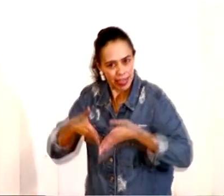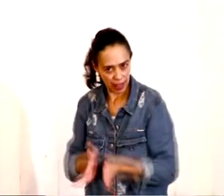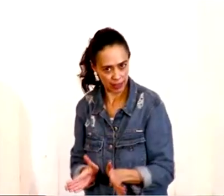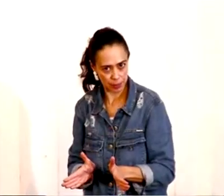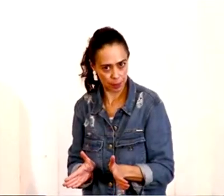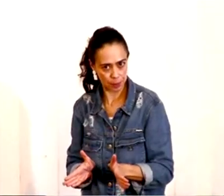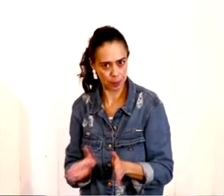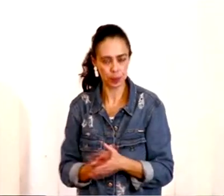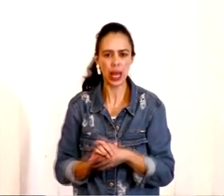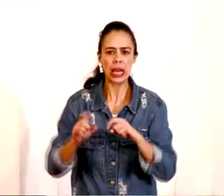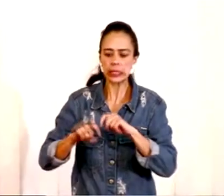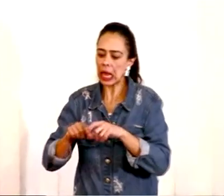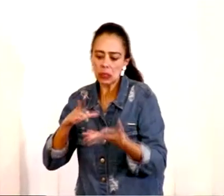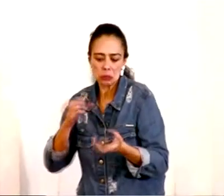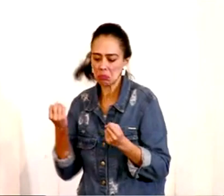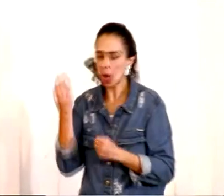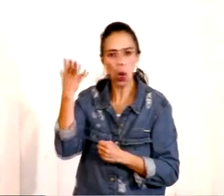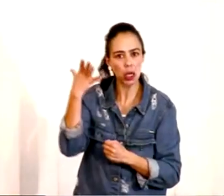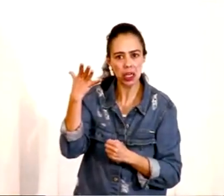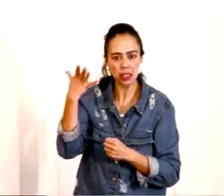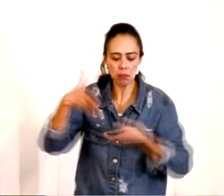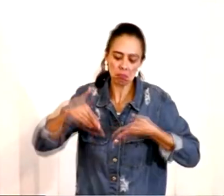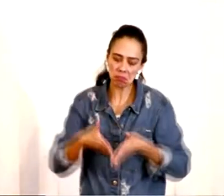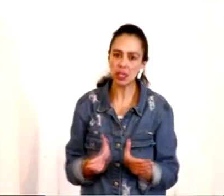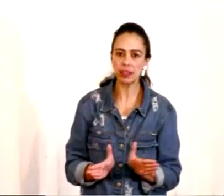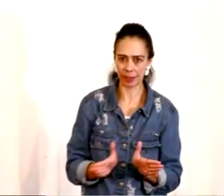uma bênção, a bênção